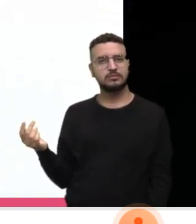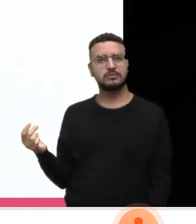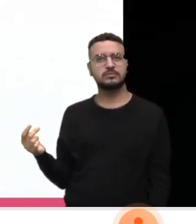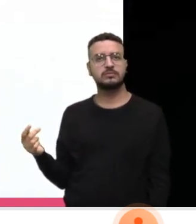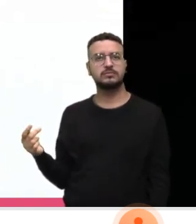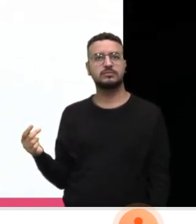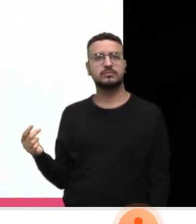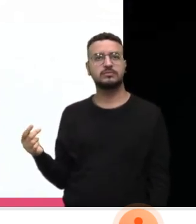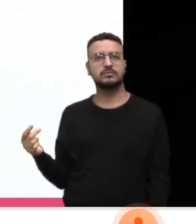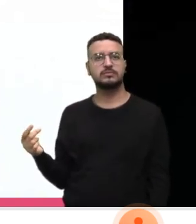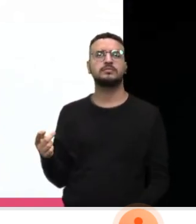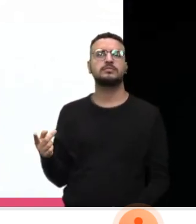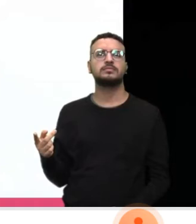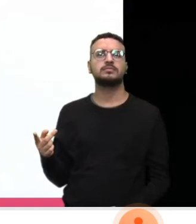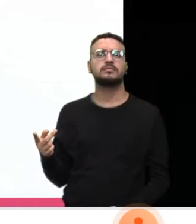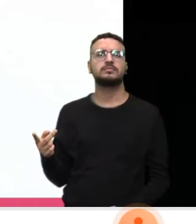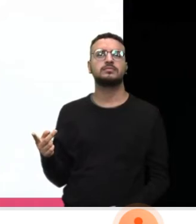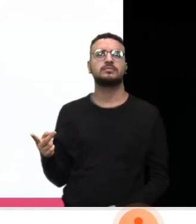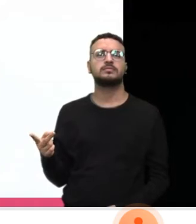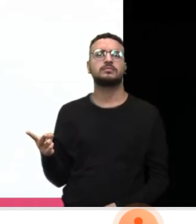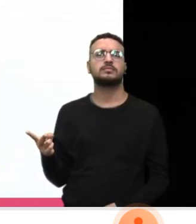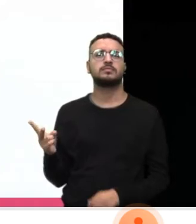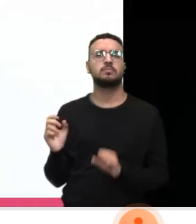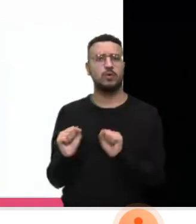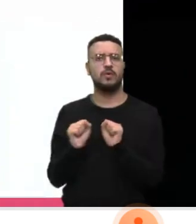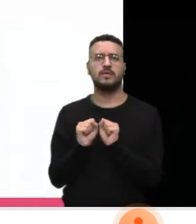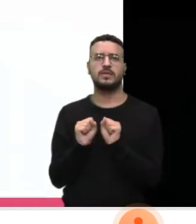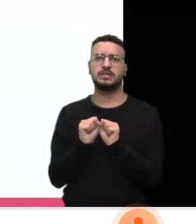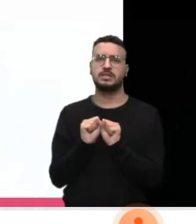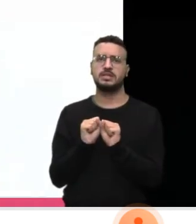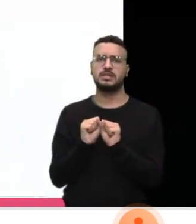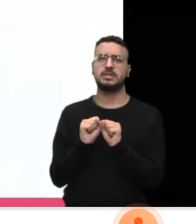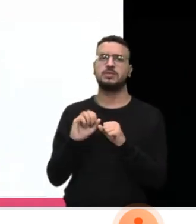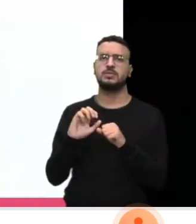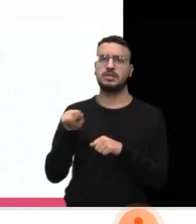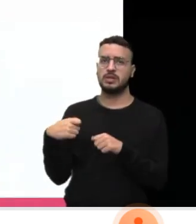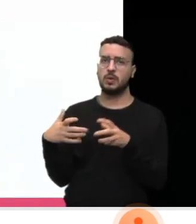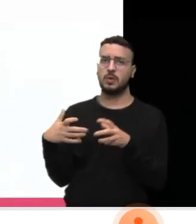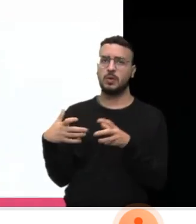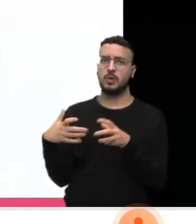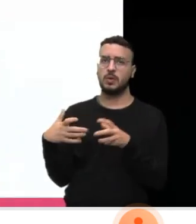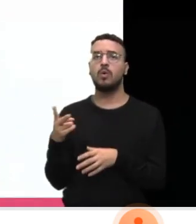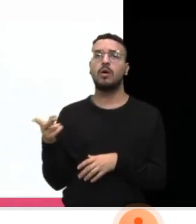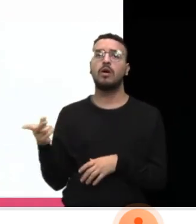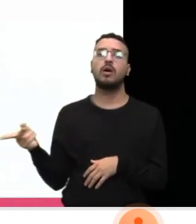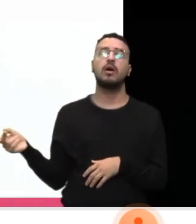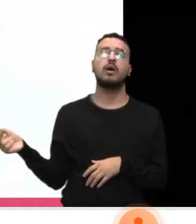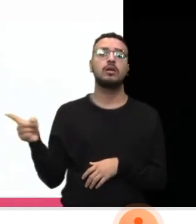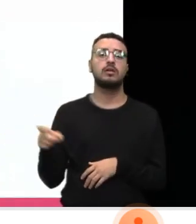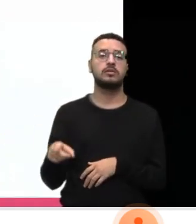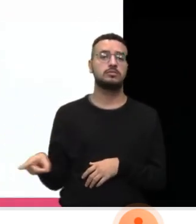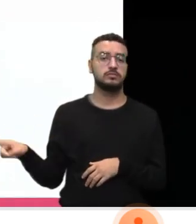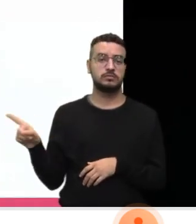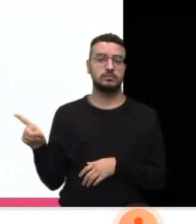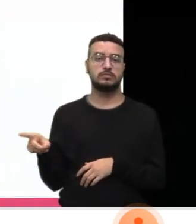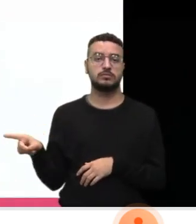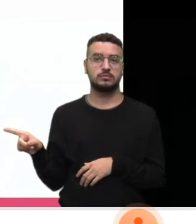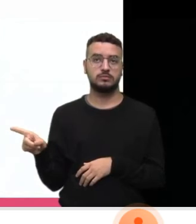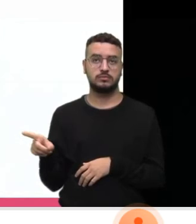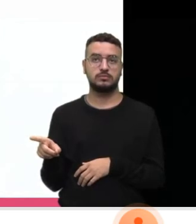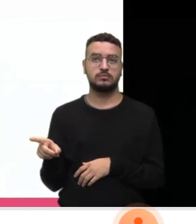gente faz o sinal de grupo, pode ser também, ou eles. Então, a